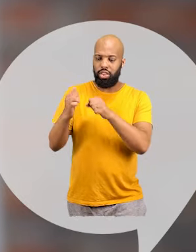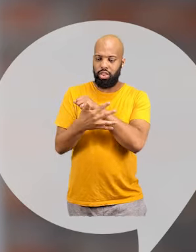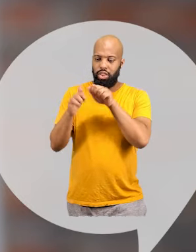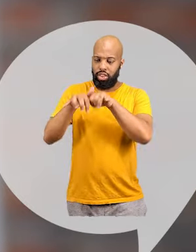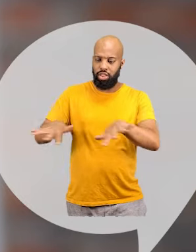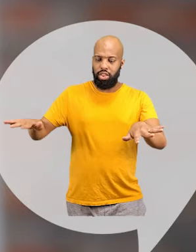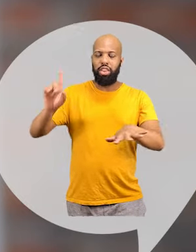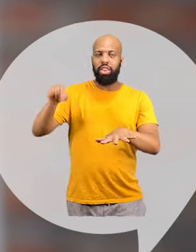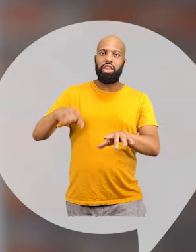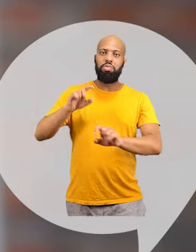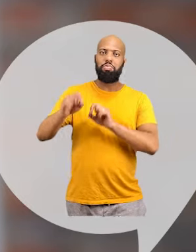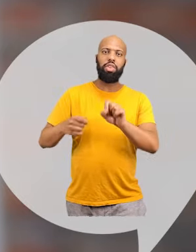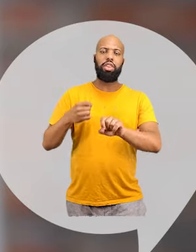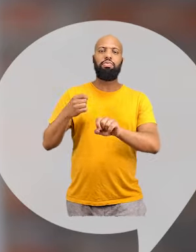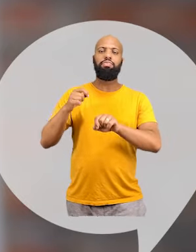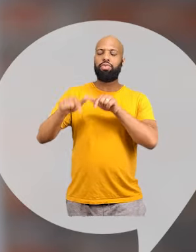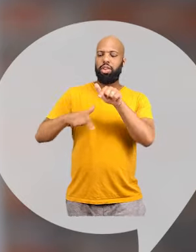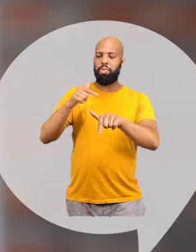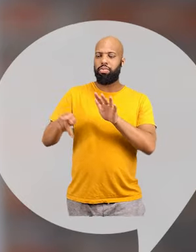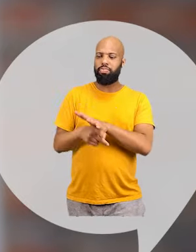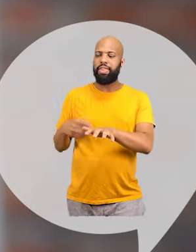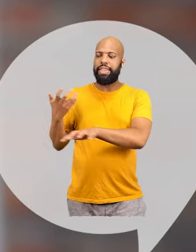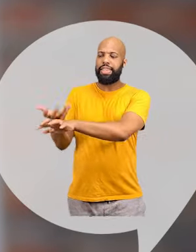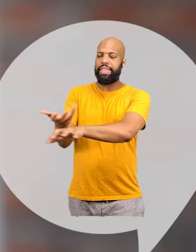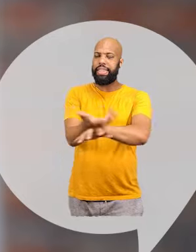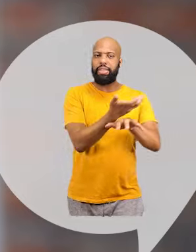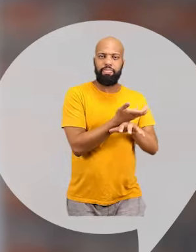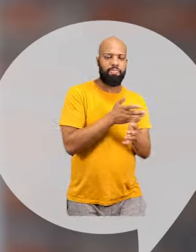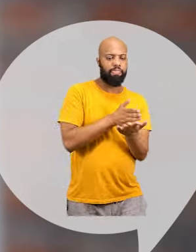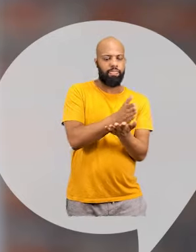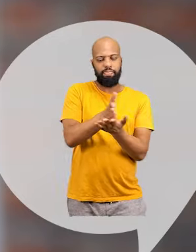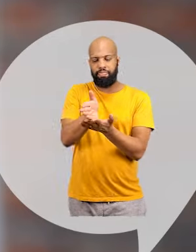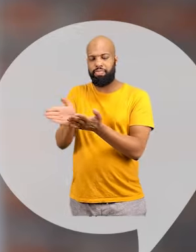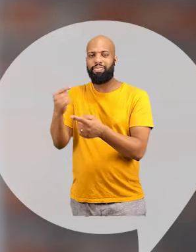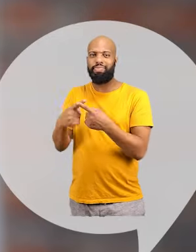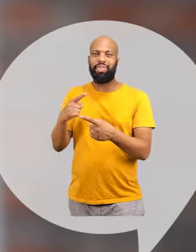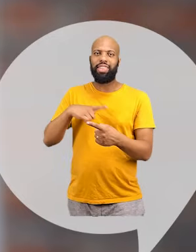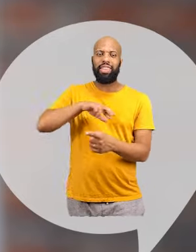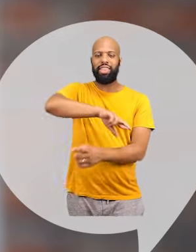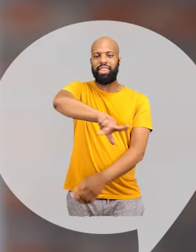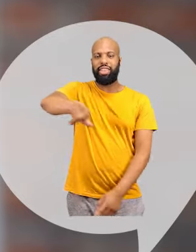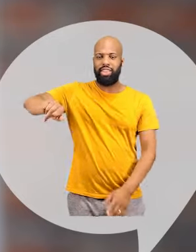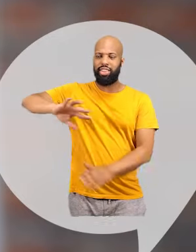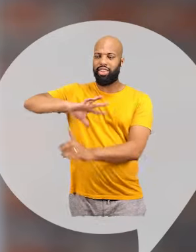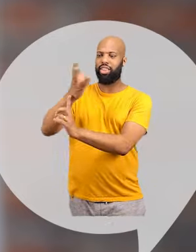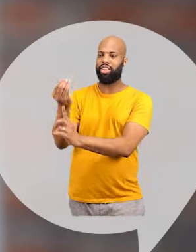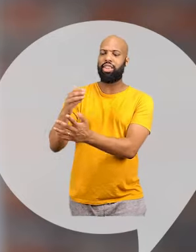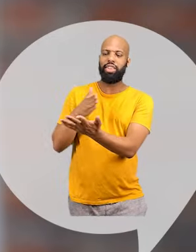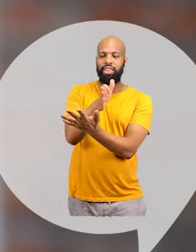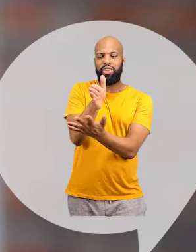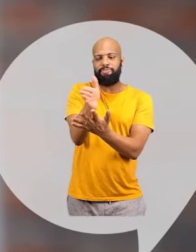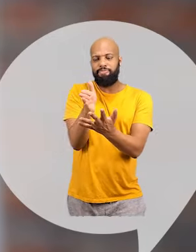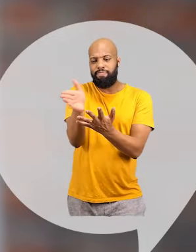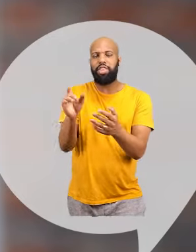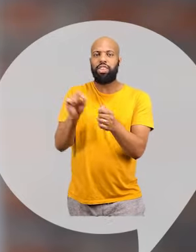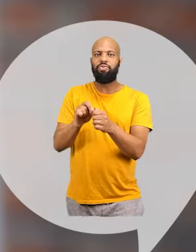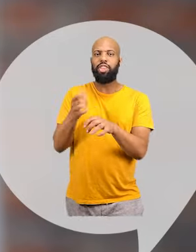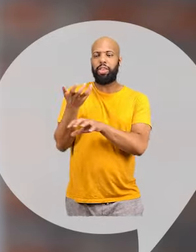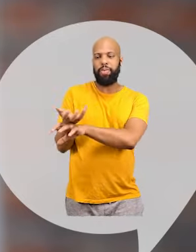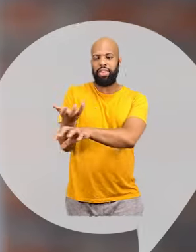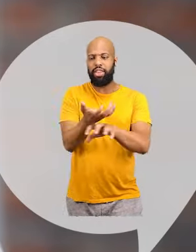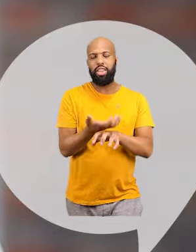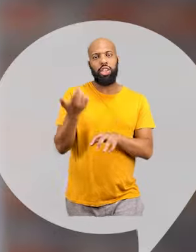era um trabalho interdisciplinar e a faculdade tem muito isso né a gente ah porque é multi Artes né então a gente tá no departamento de artes então a gente faz matérias com